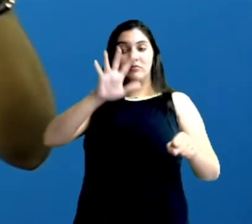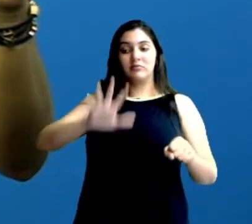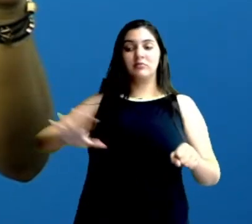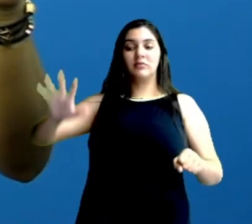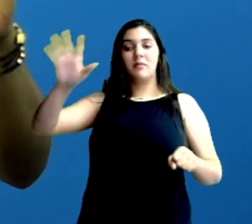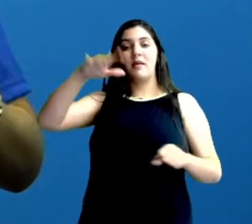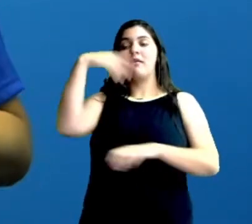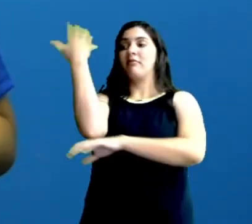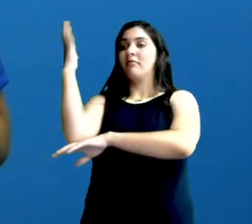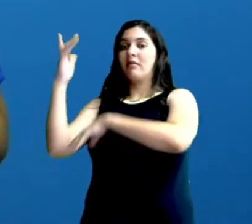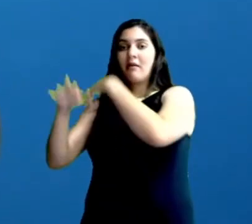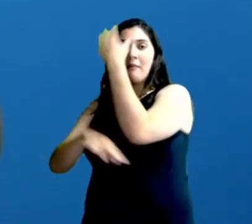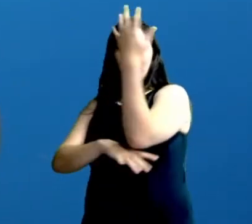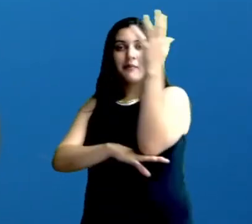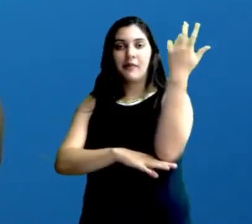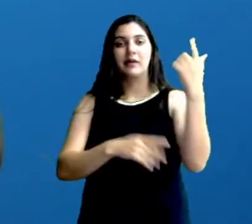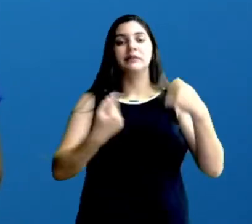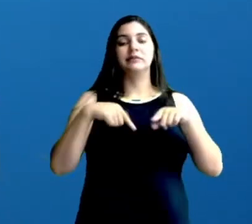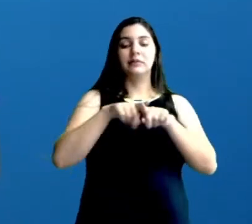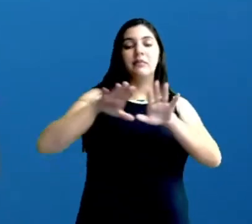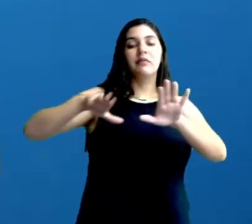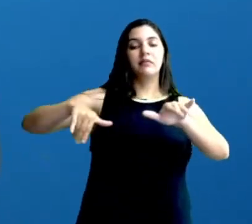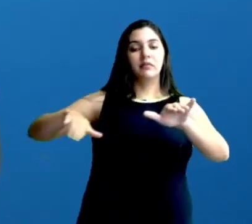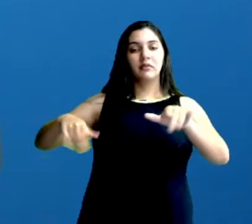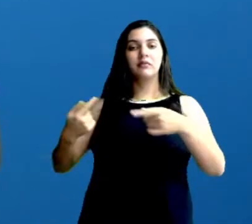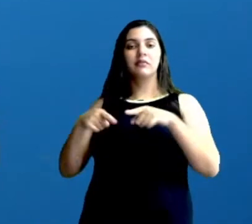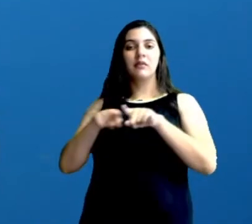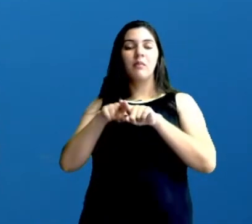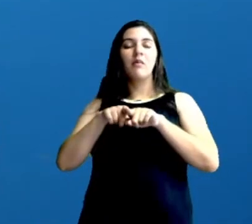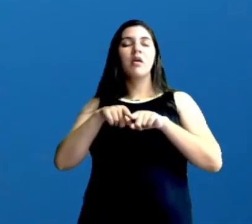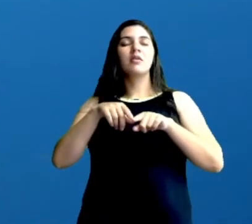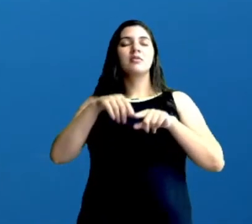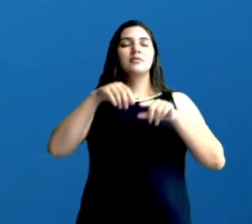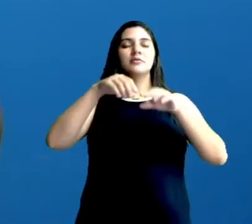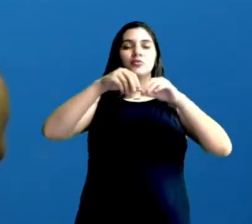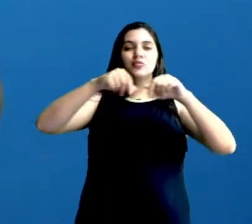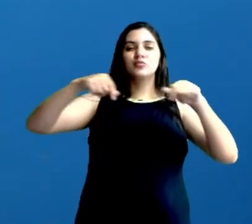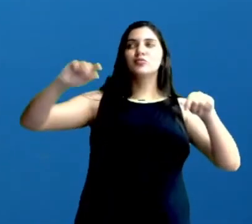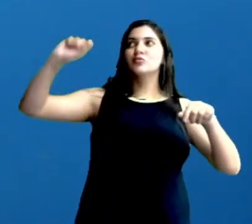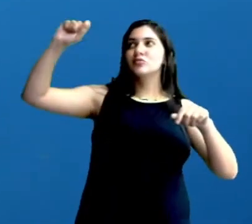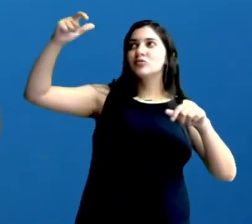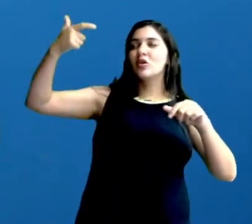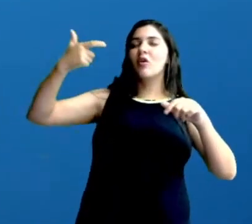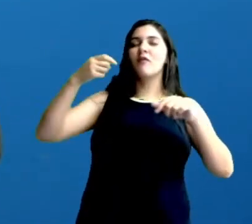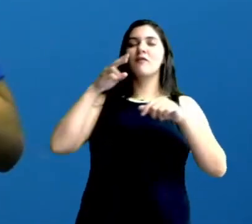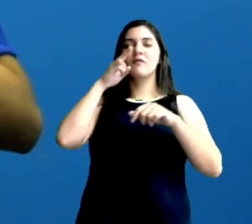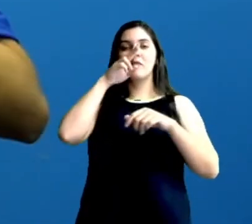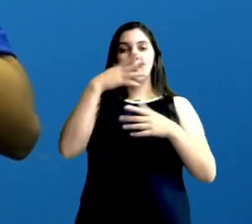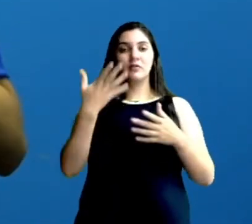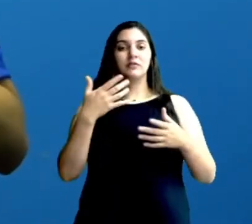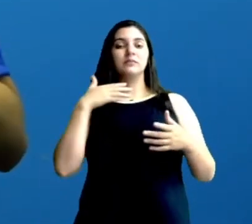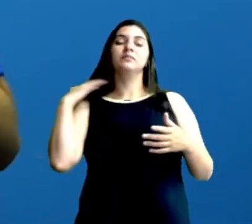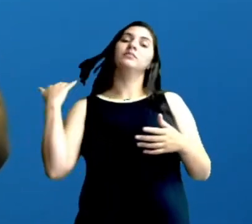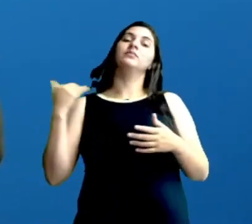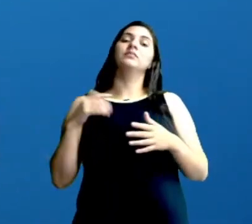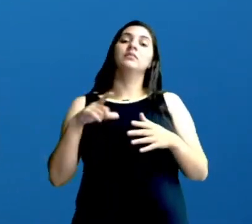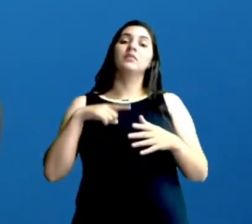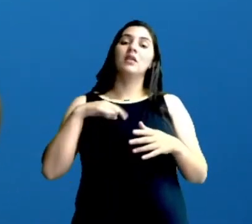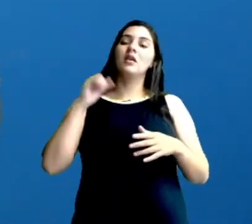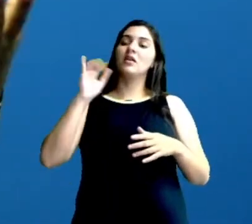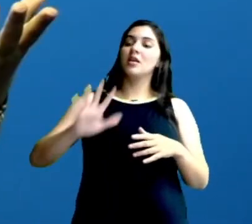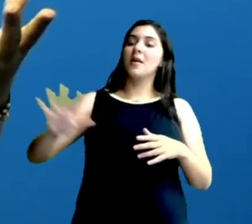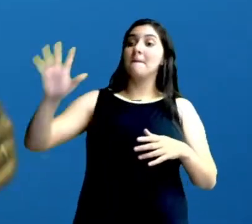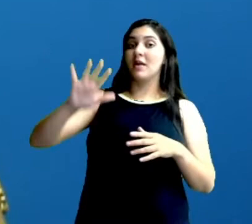sentido da mata, do litoral e da questão do semiárido também. E aí eu trouxe para vocês, gente, imagens de